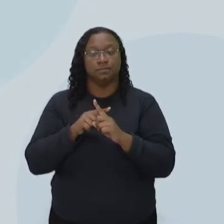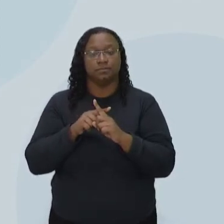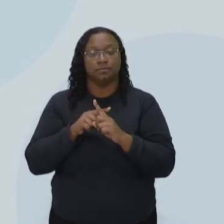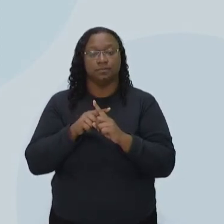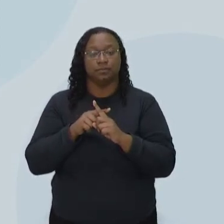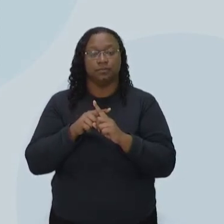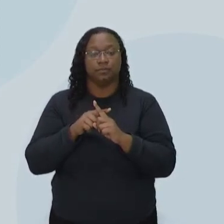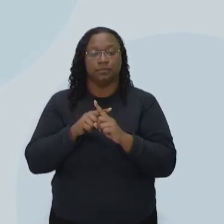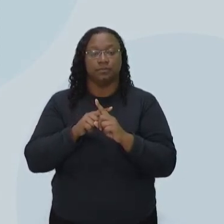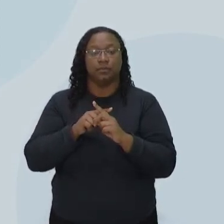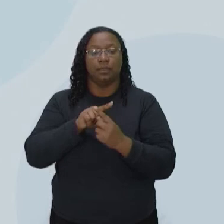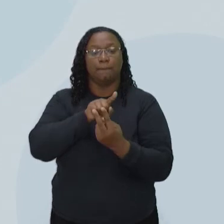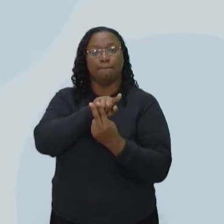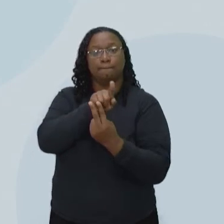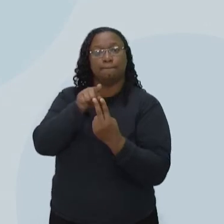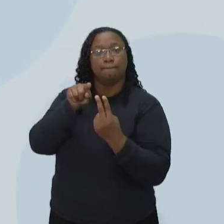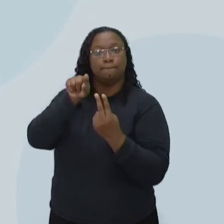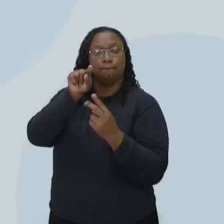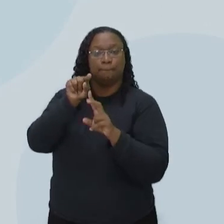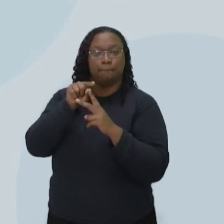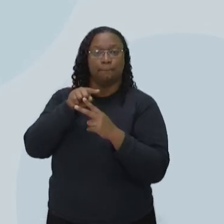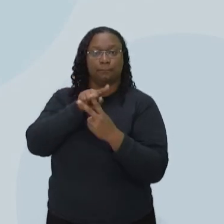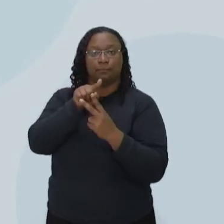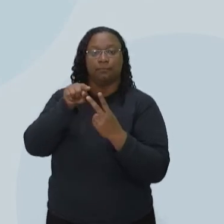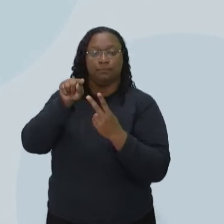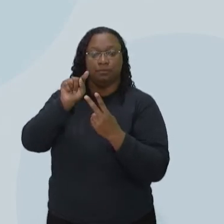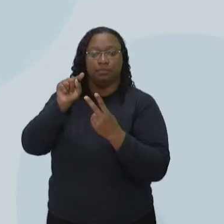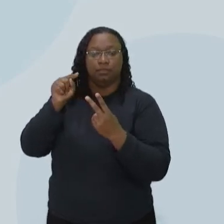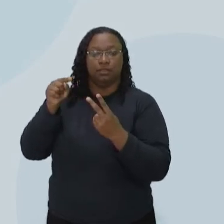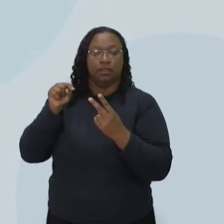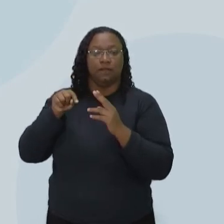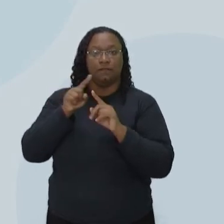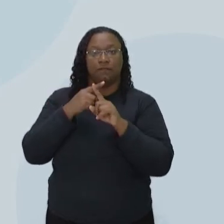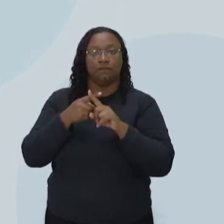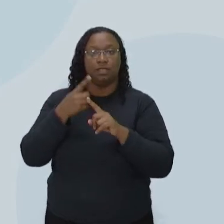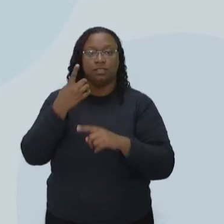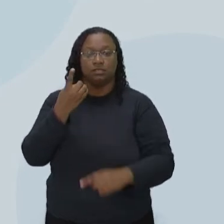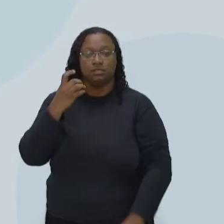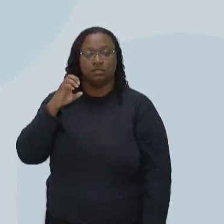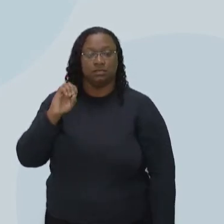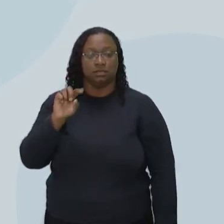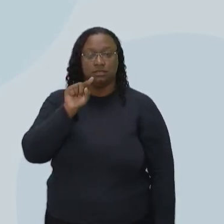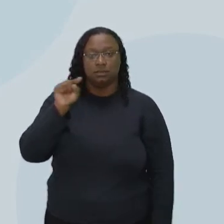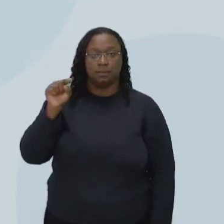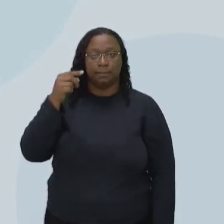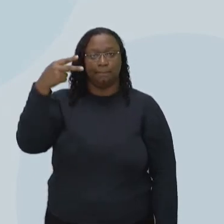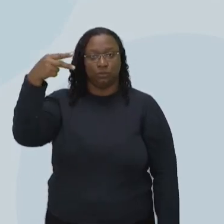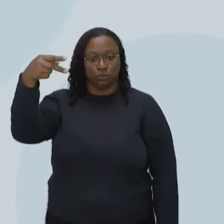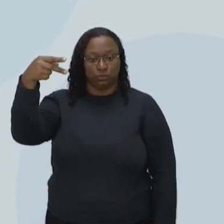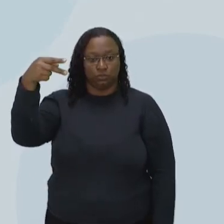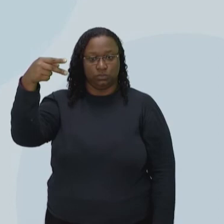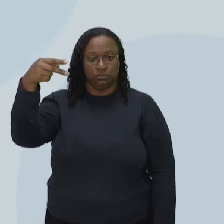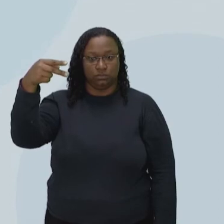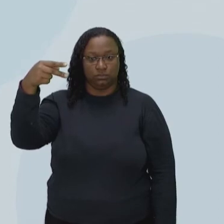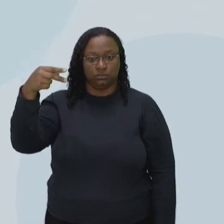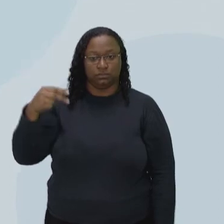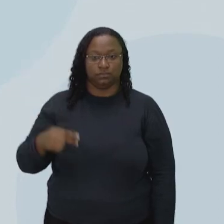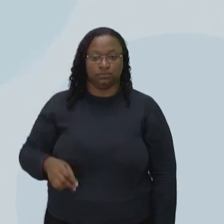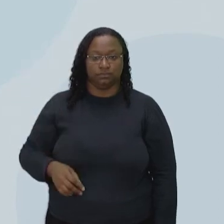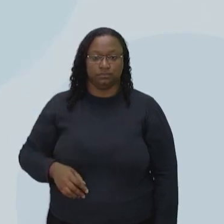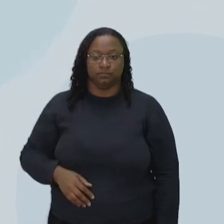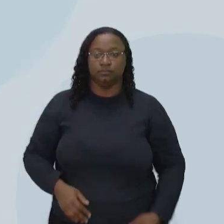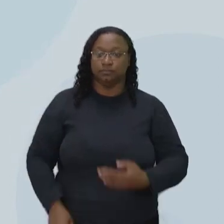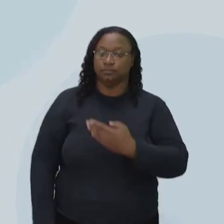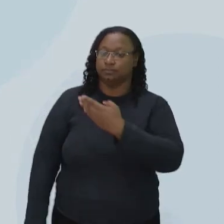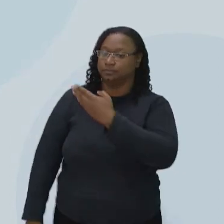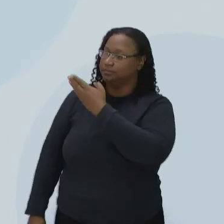π 10 a menos 2. Π vezes 10 a menos 2. Que você já está quase acostumado, que a gente vai